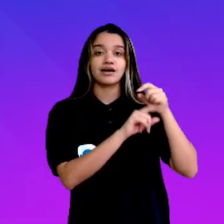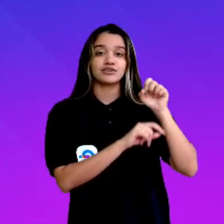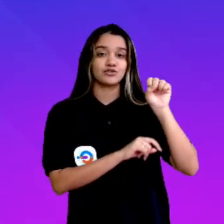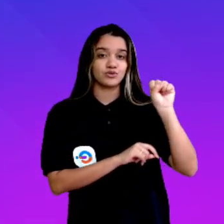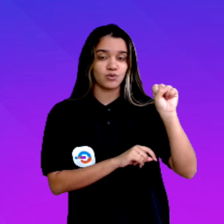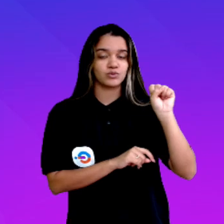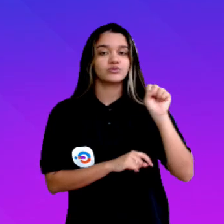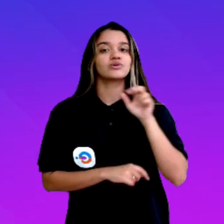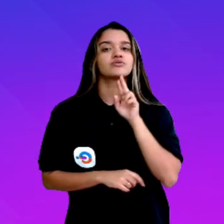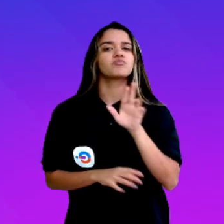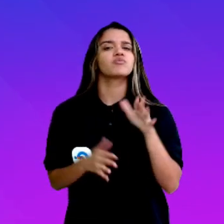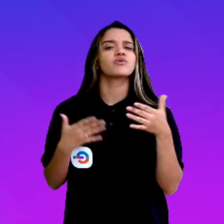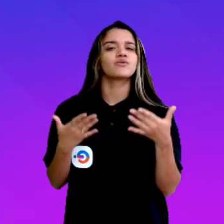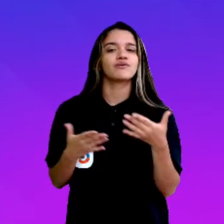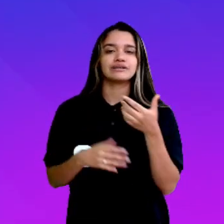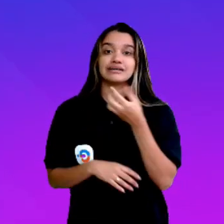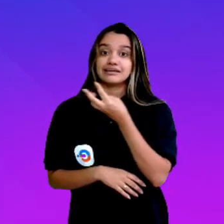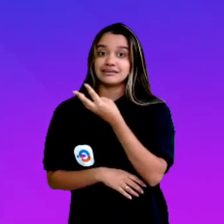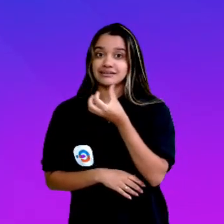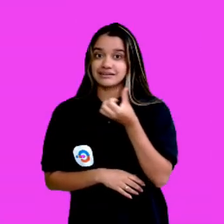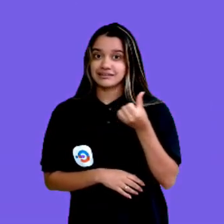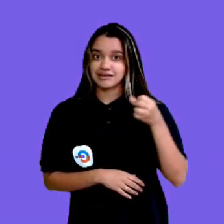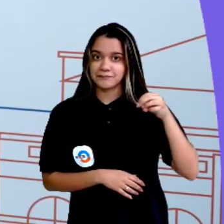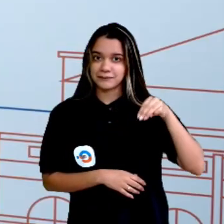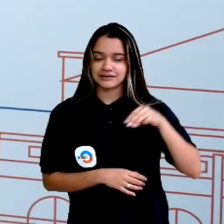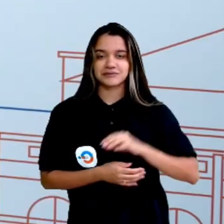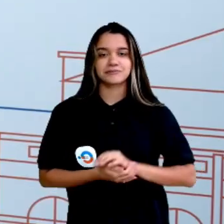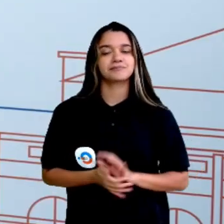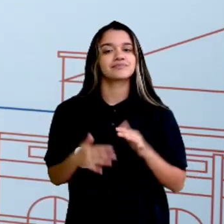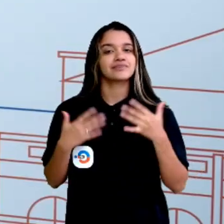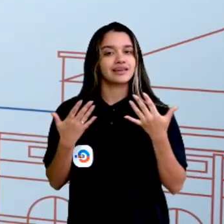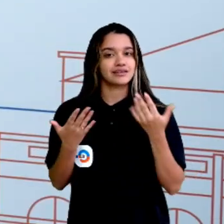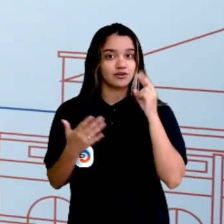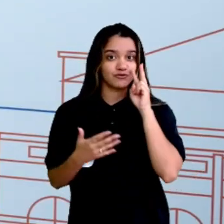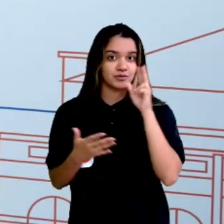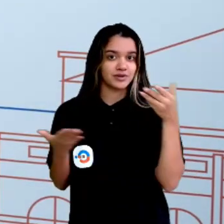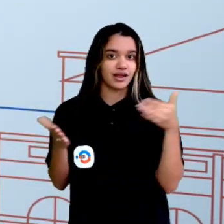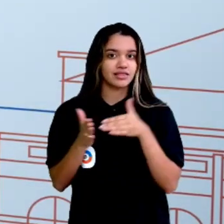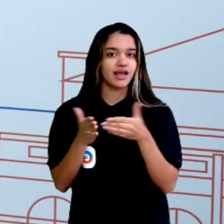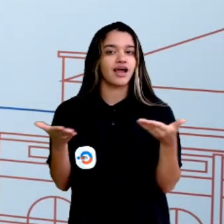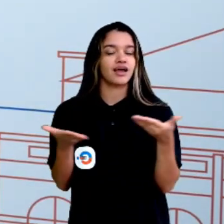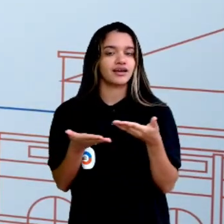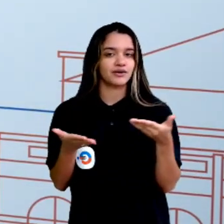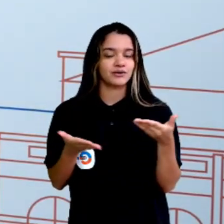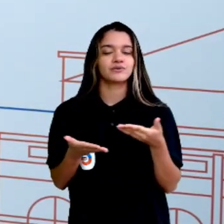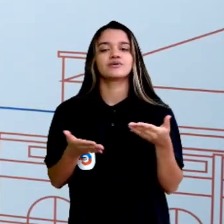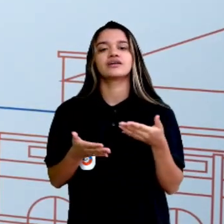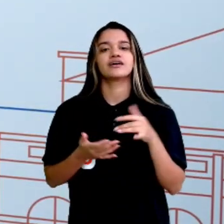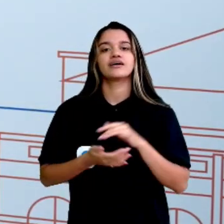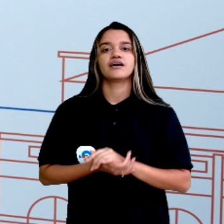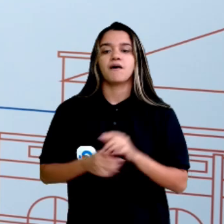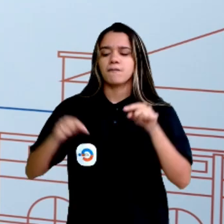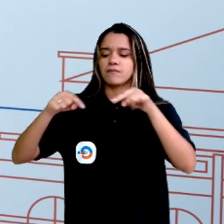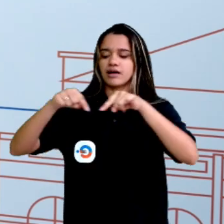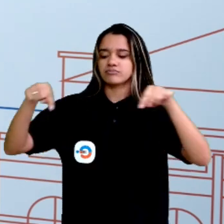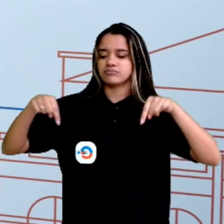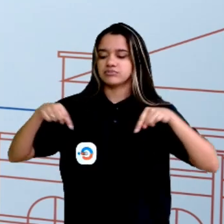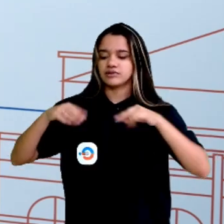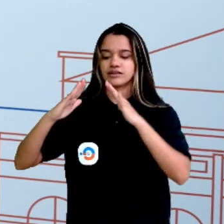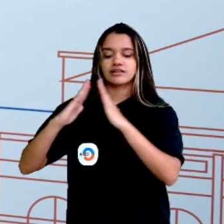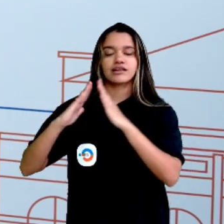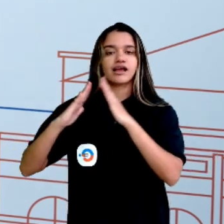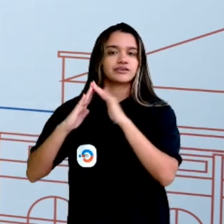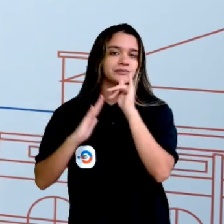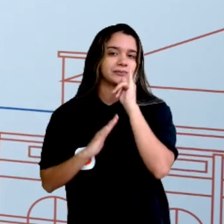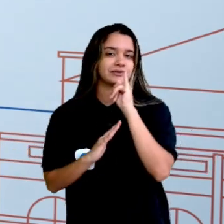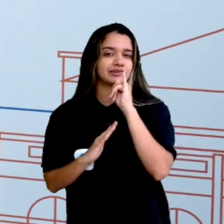metros, que é igual a 36 metros. Então, vimos até agora que para determinar a medida do contorno de uma casa, por